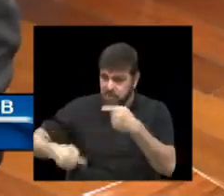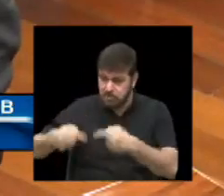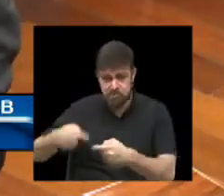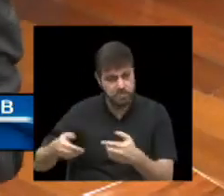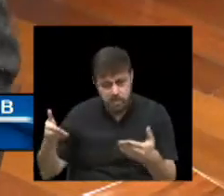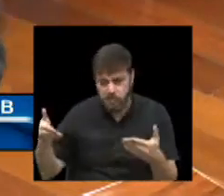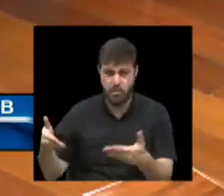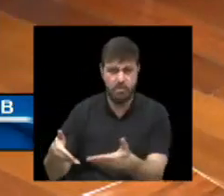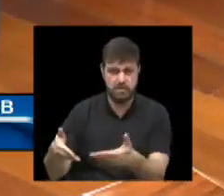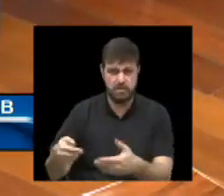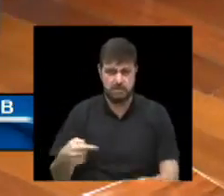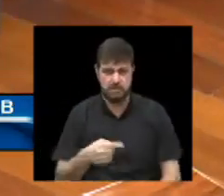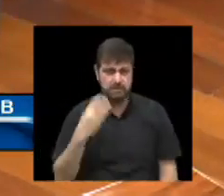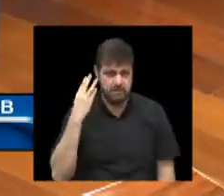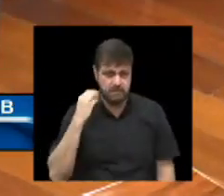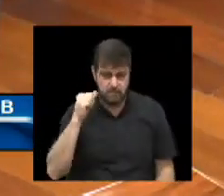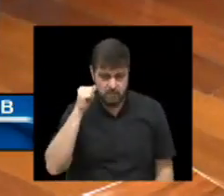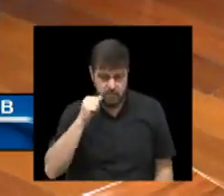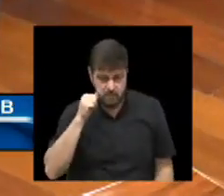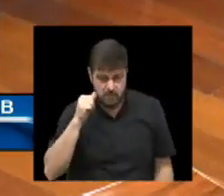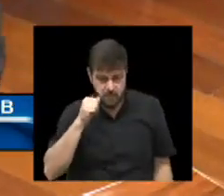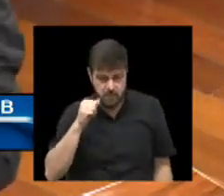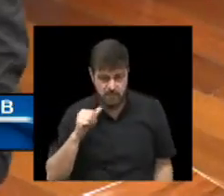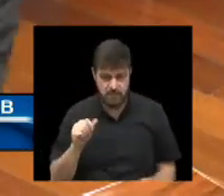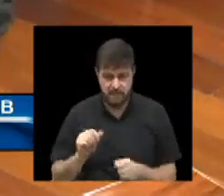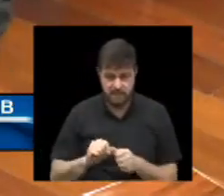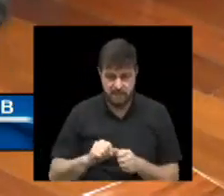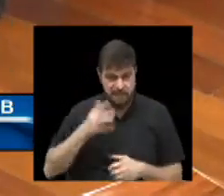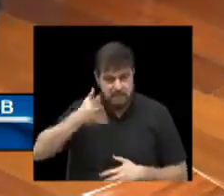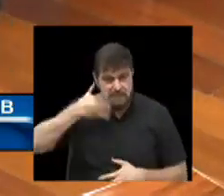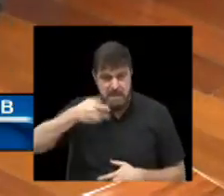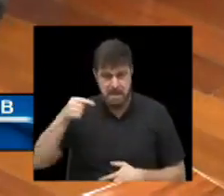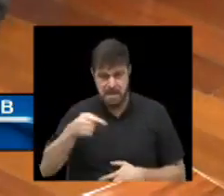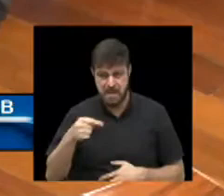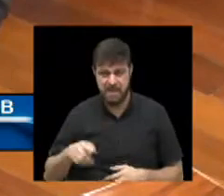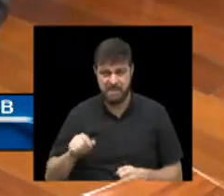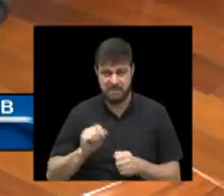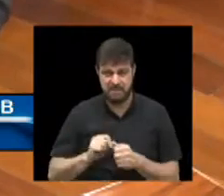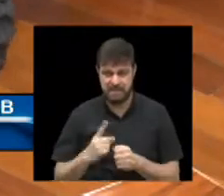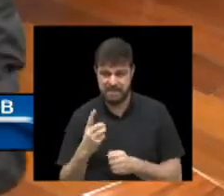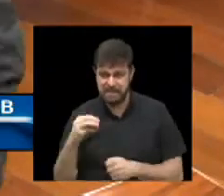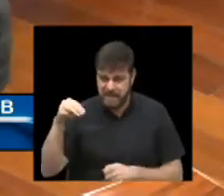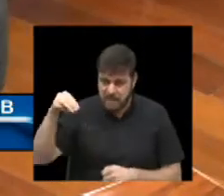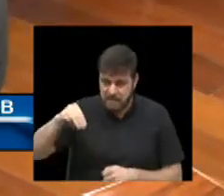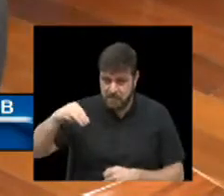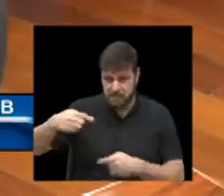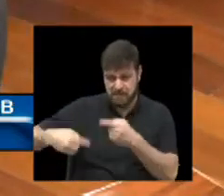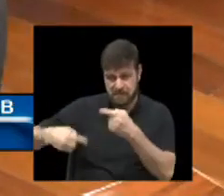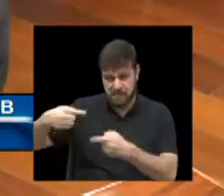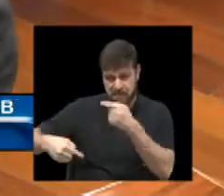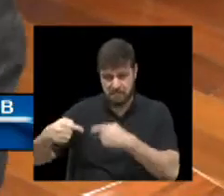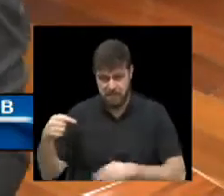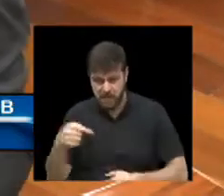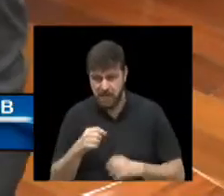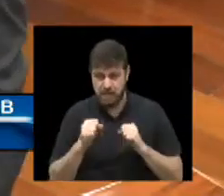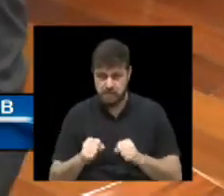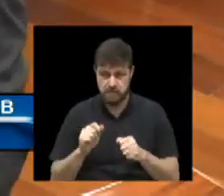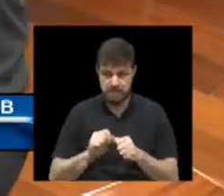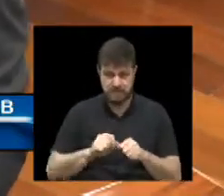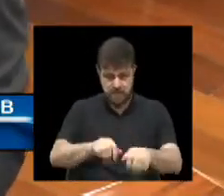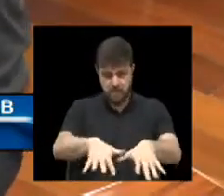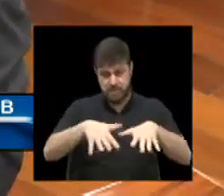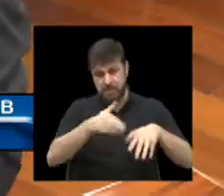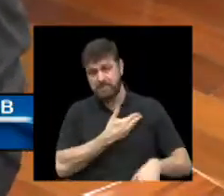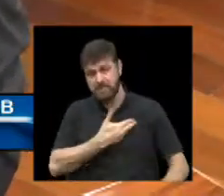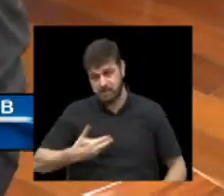hoje. A vereadora Mariana fala que nós precisamos discutir o mérito. O que ela fez durante 10 minutos é discutir. O que ela poderia chamar era um debate